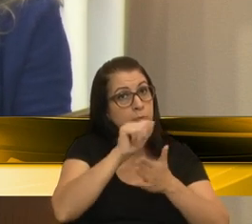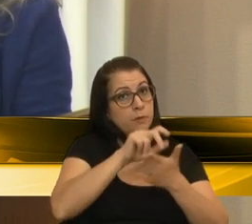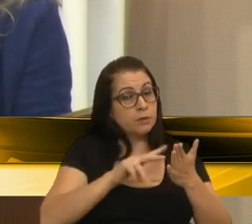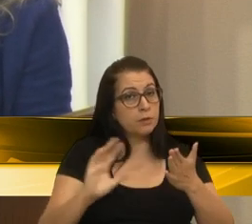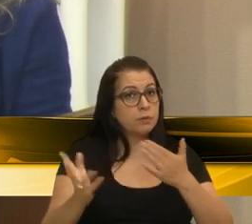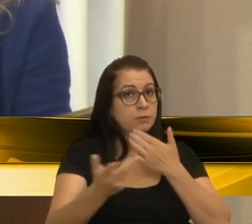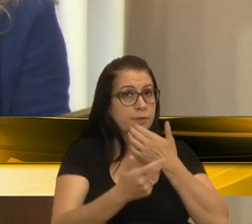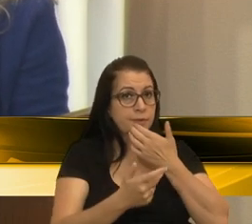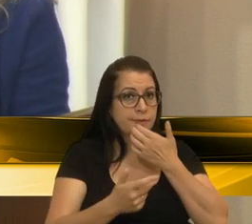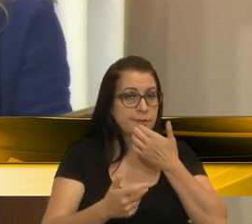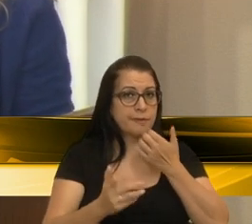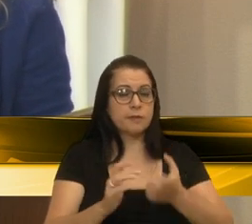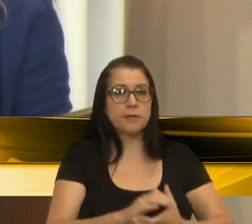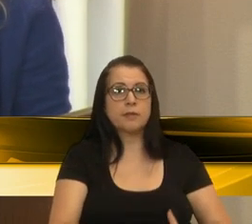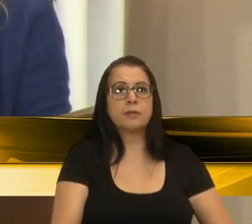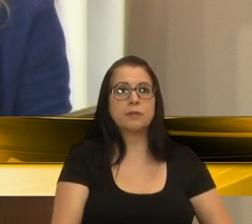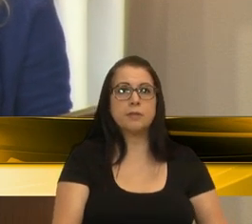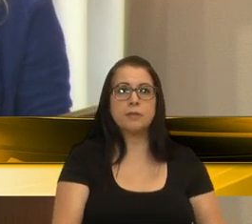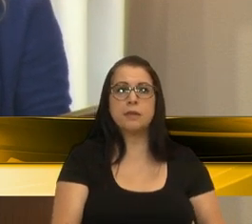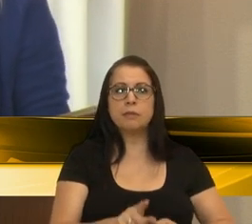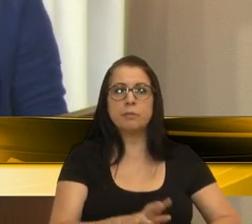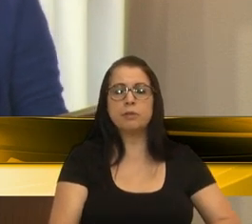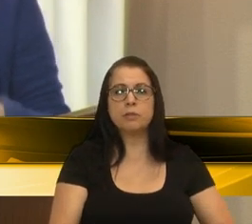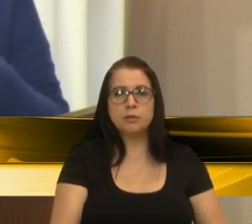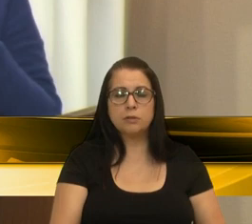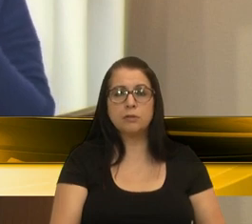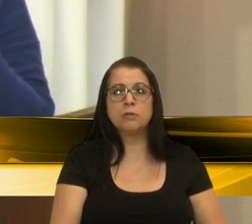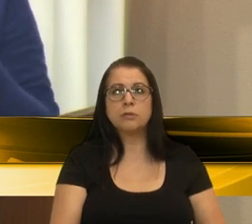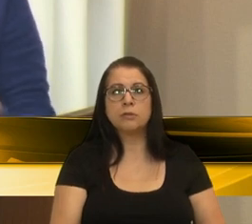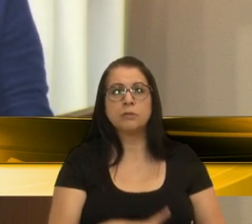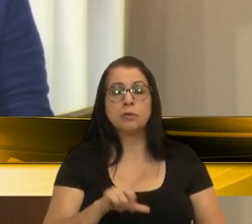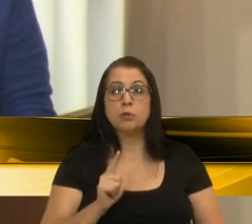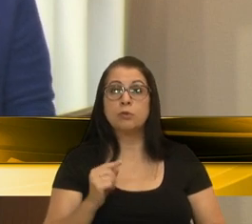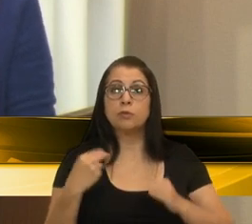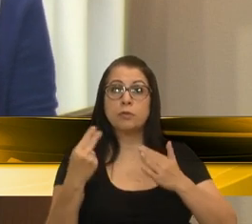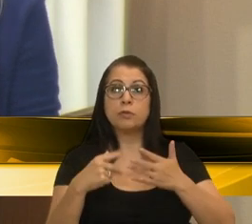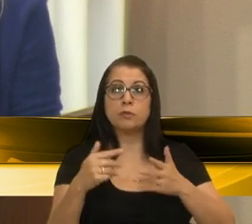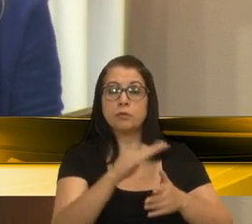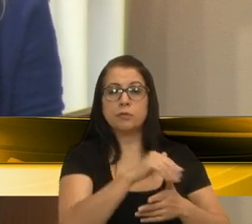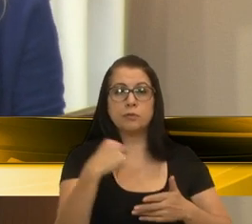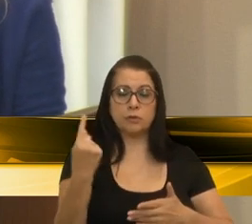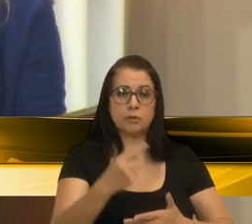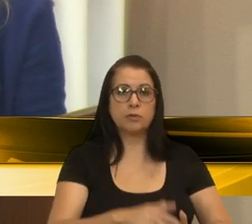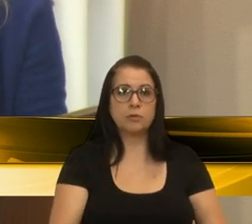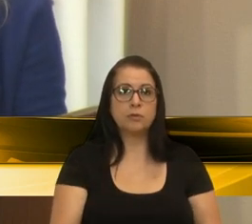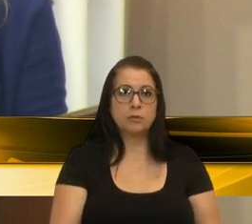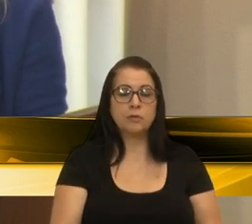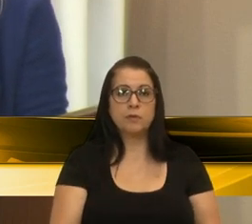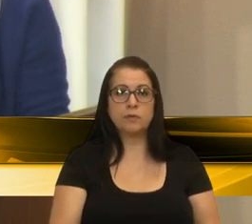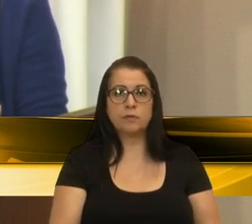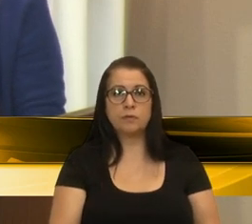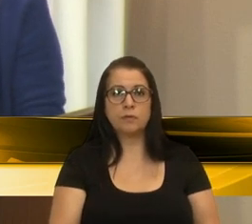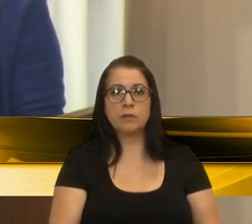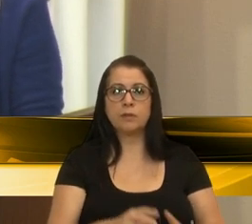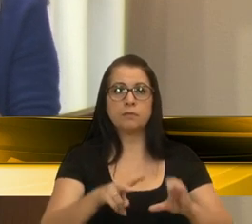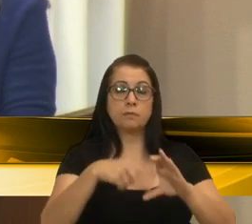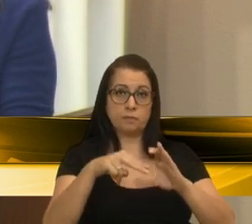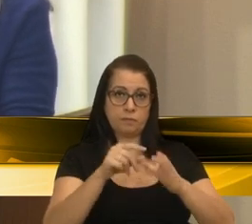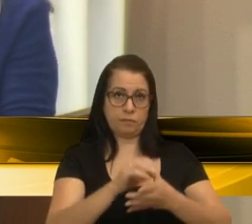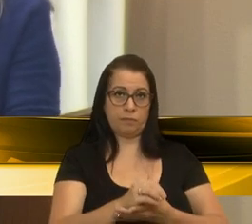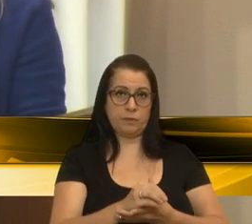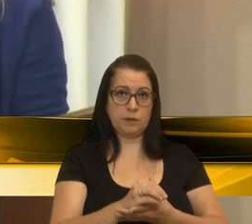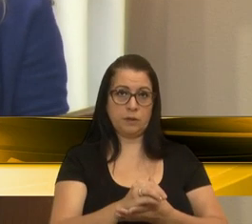de todos nós madura. E, se for o caso, nós convocarmos o Conselho Consultivo. Por que não? A Câmara de